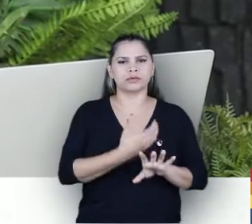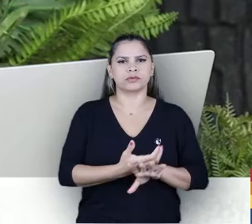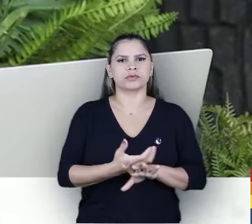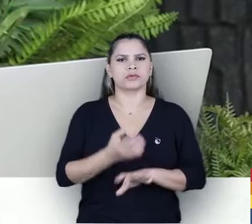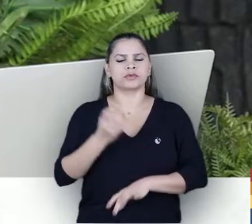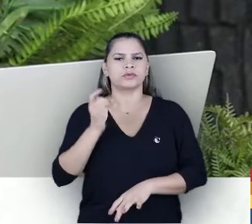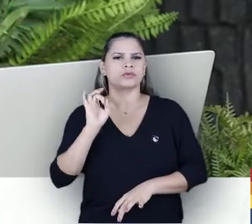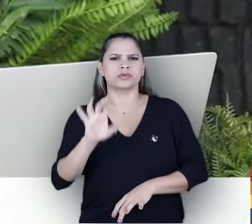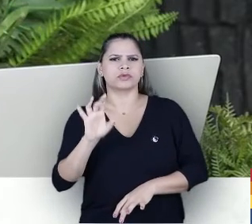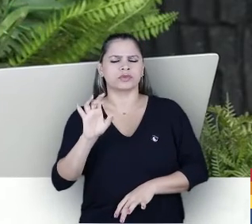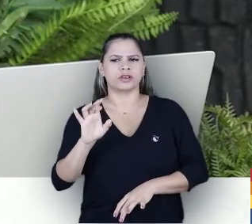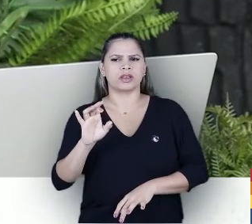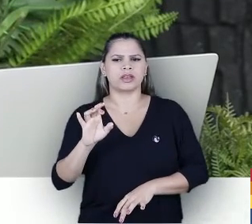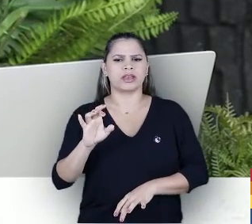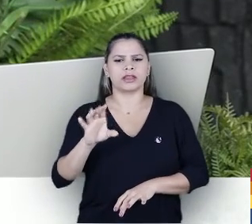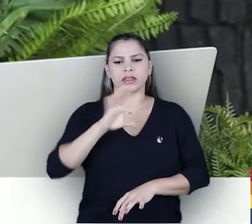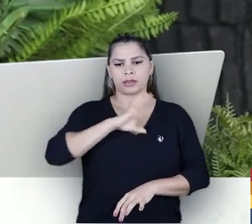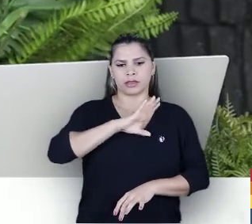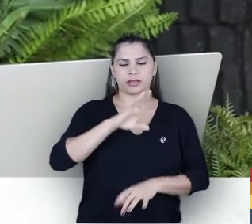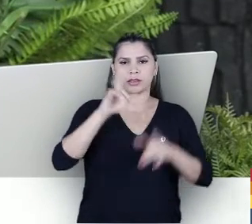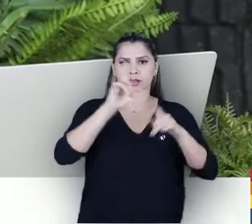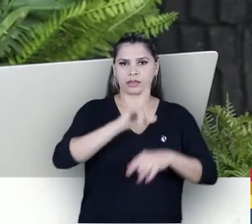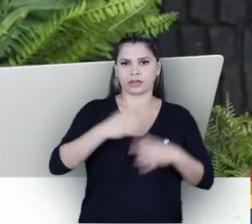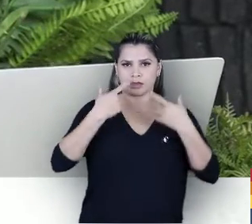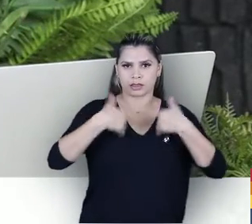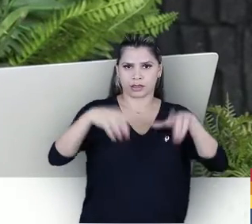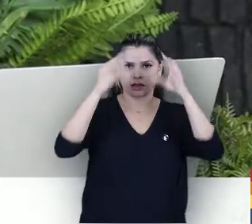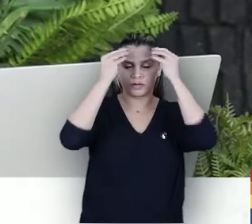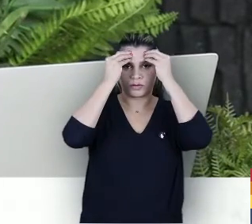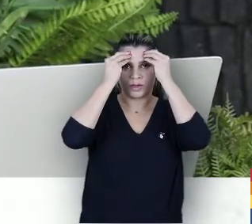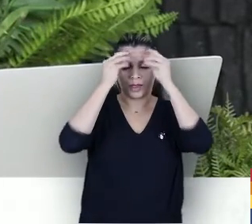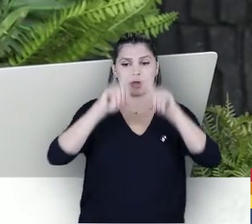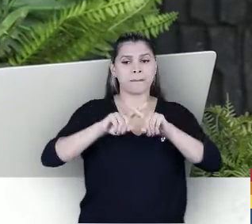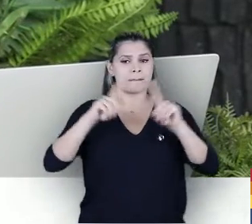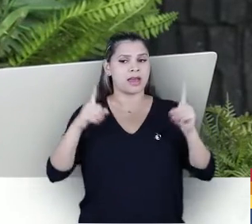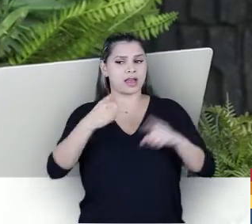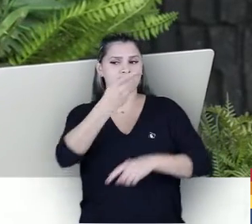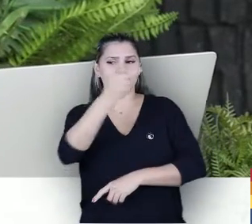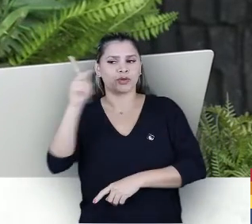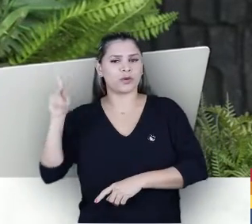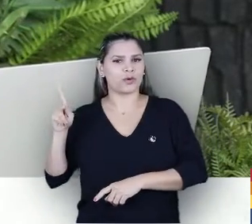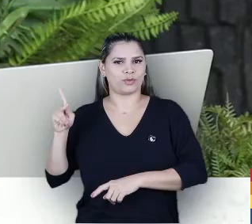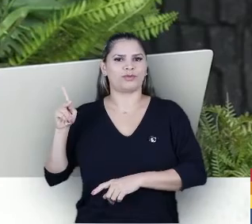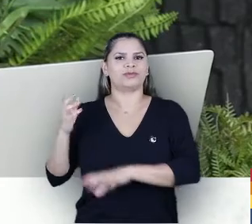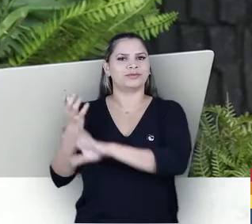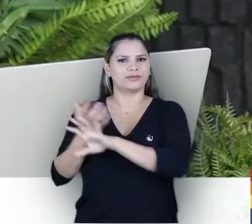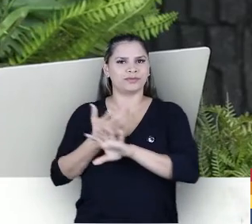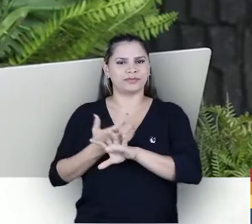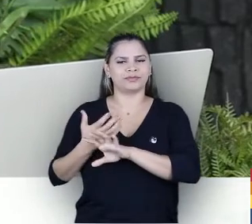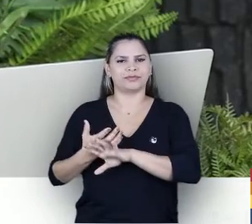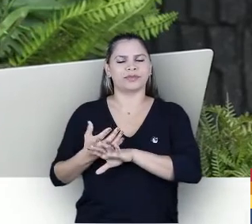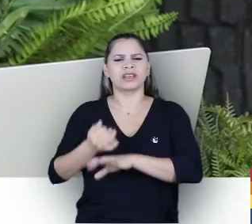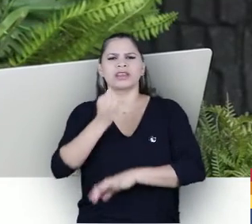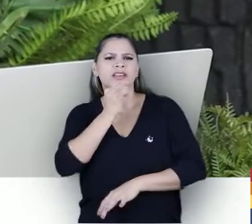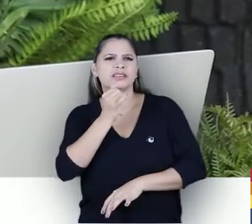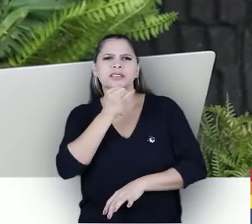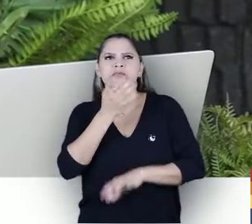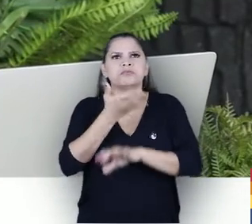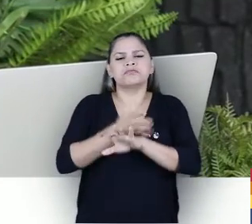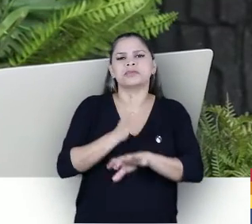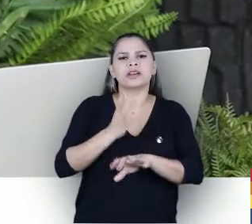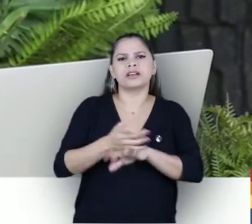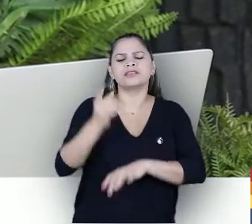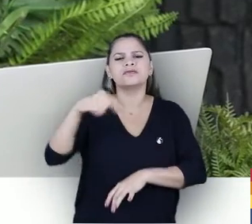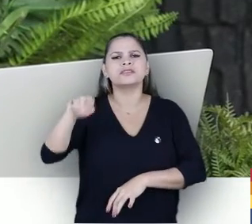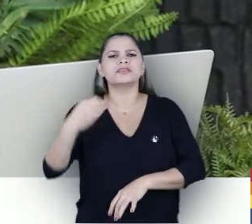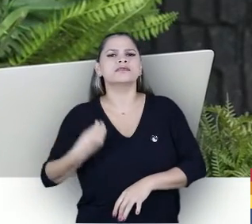especialistas, pode contribuir para o desenvolvimento dos itinerários formativos, não só na área de linguagens, mas para os outros